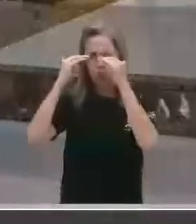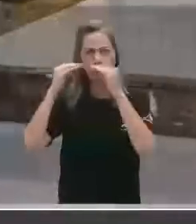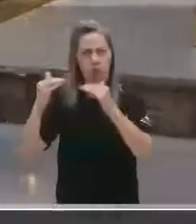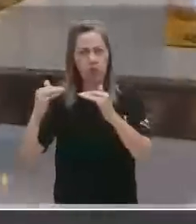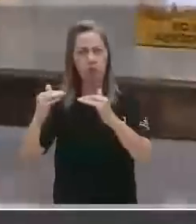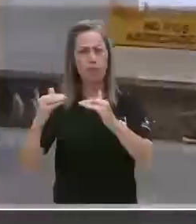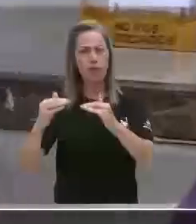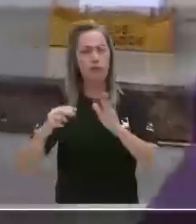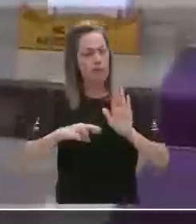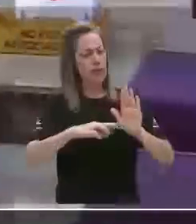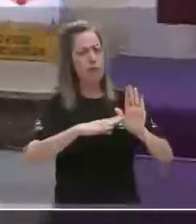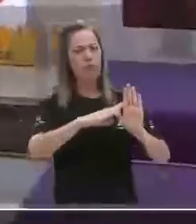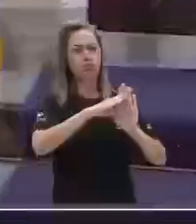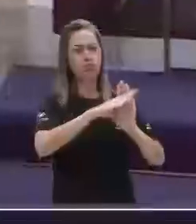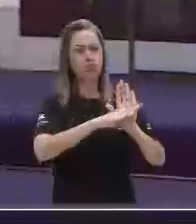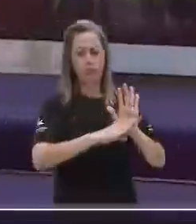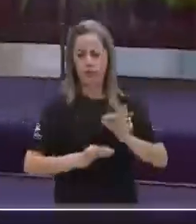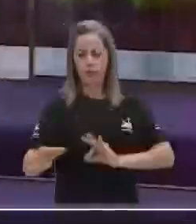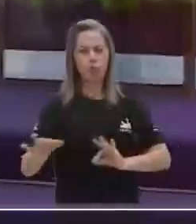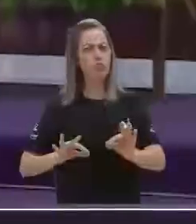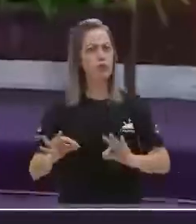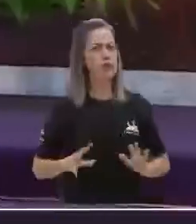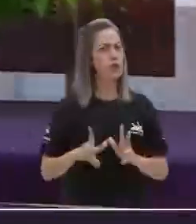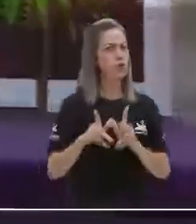botar ordem nessa casa.